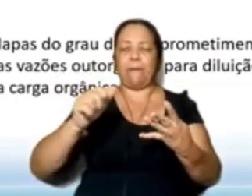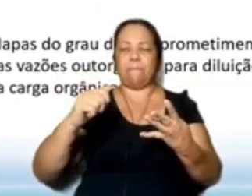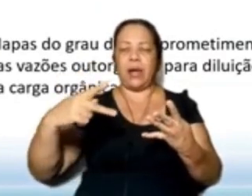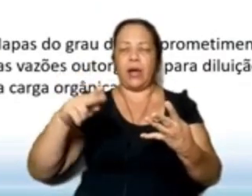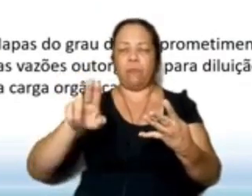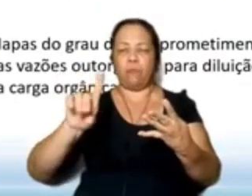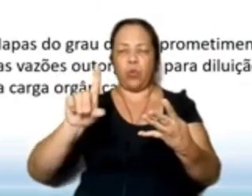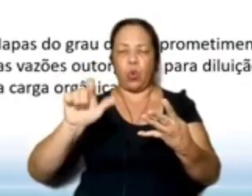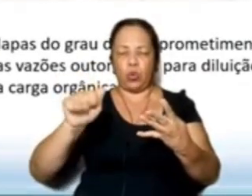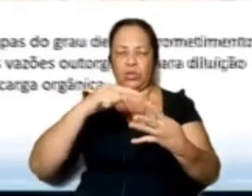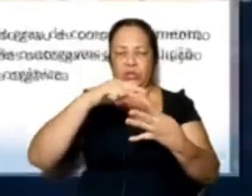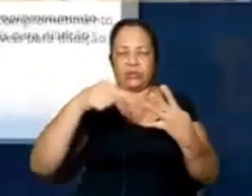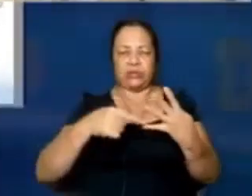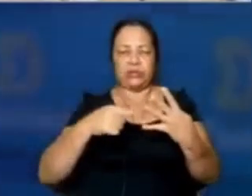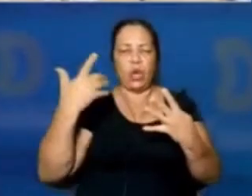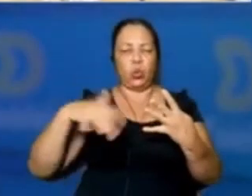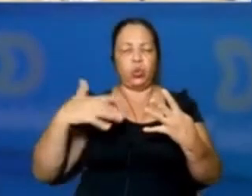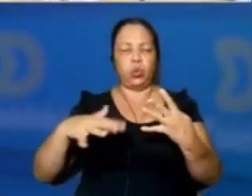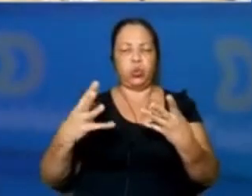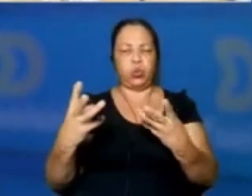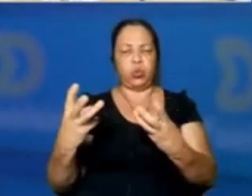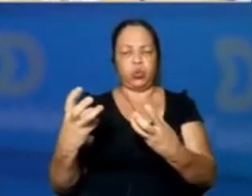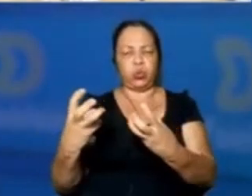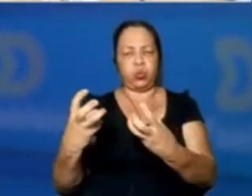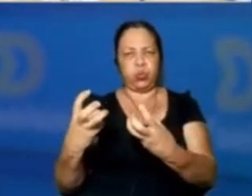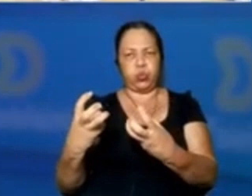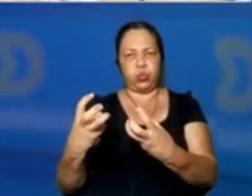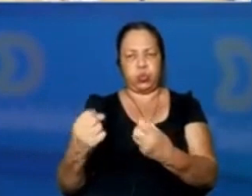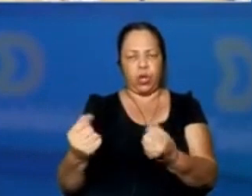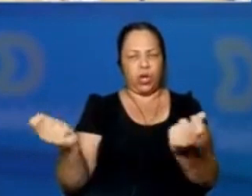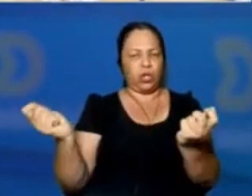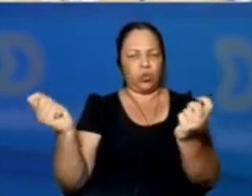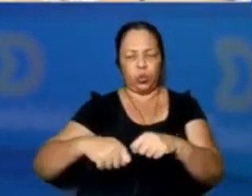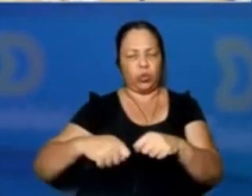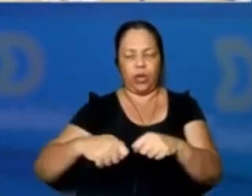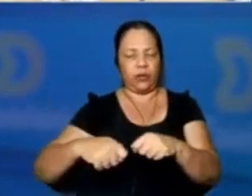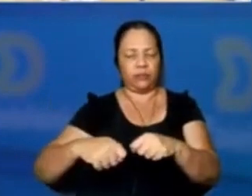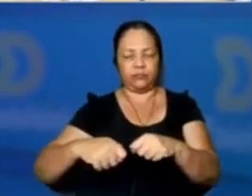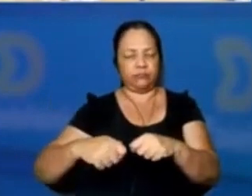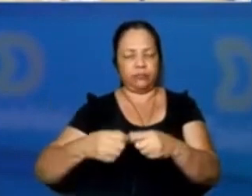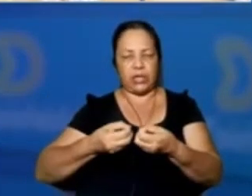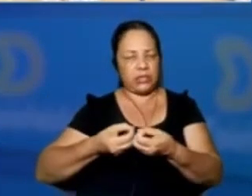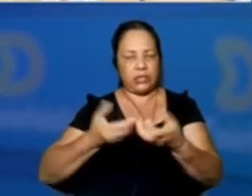bem comprometidas com relação à capacidade de depuração, autodepuração.